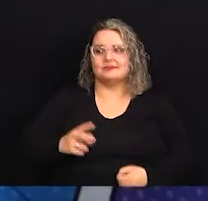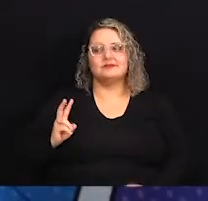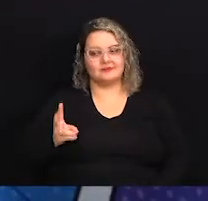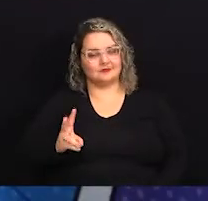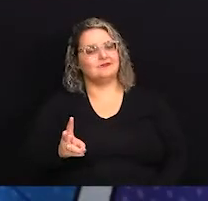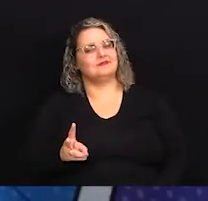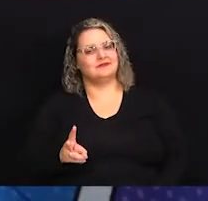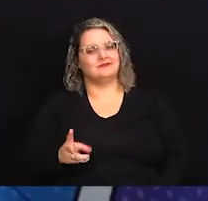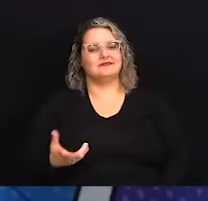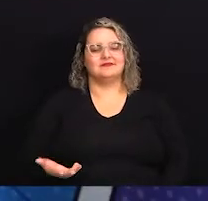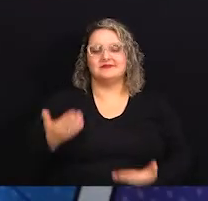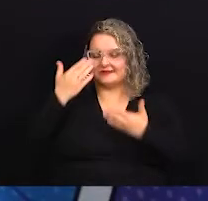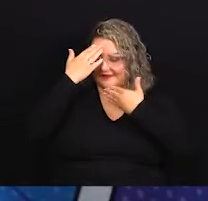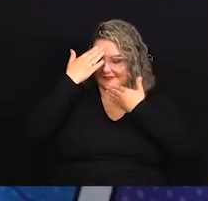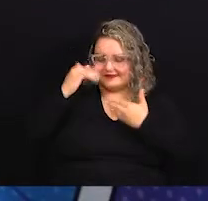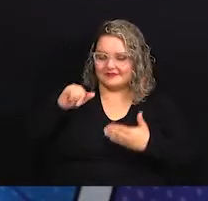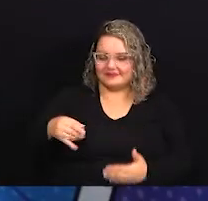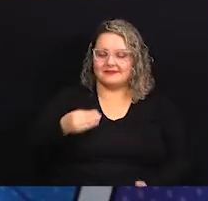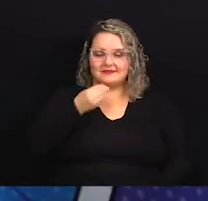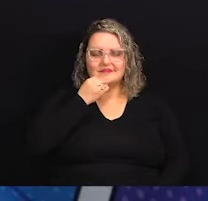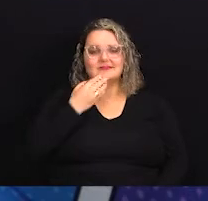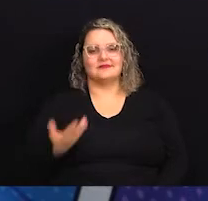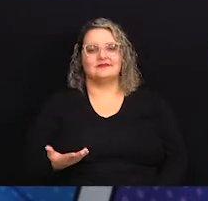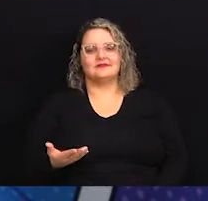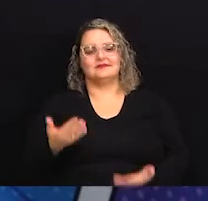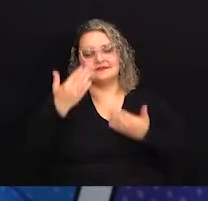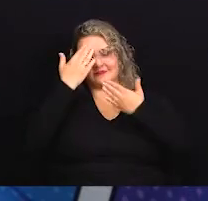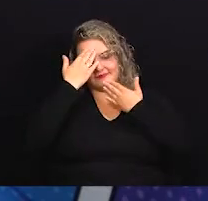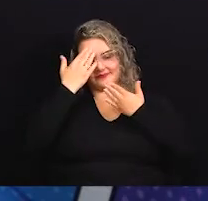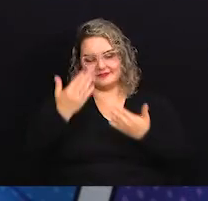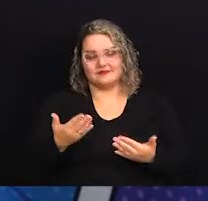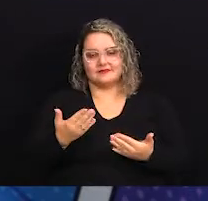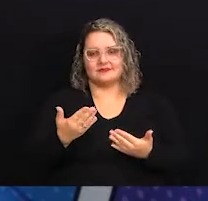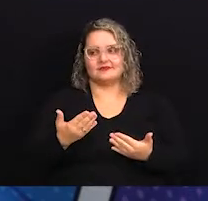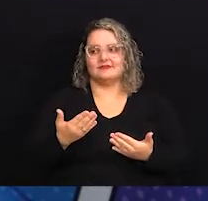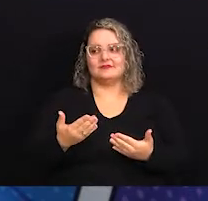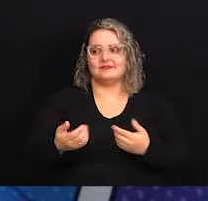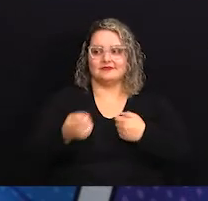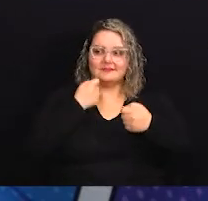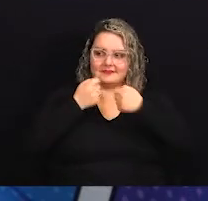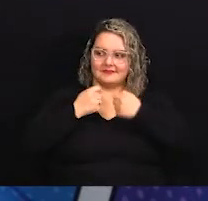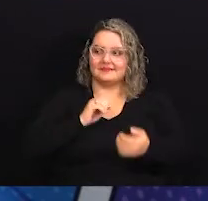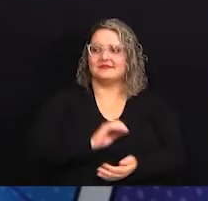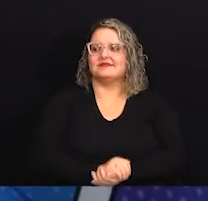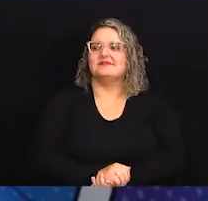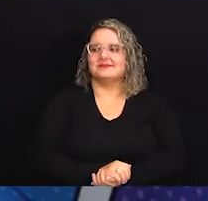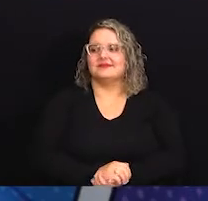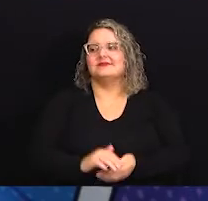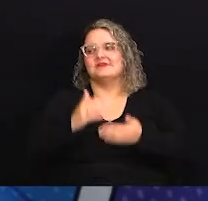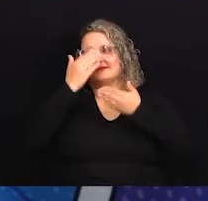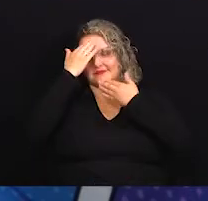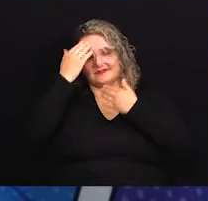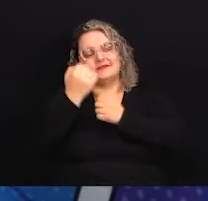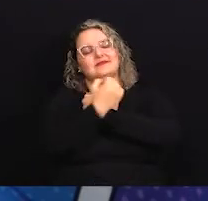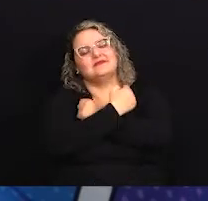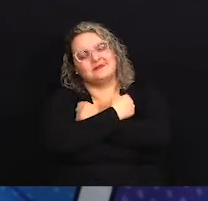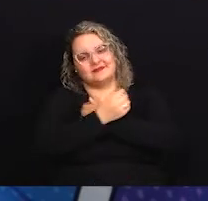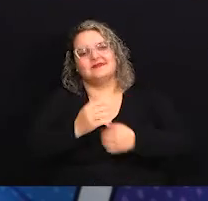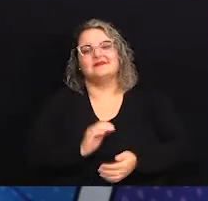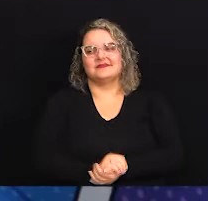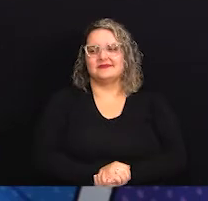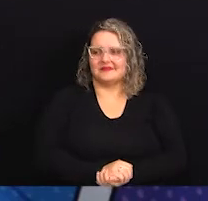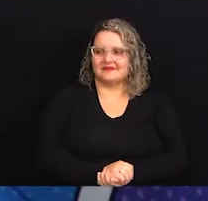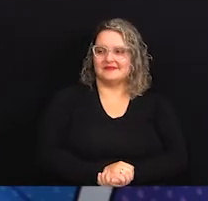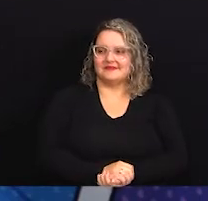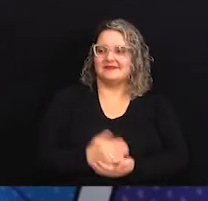Claro, sempre. Muito obrigado por essa oportunidade aí e agradeço essa entrevista. Valeu, um super